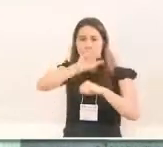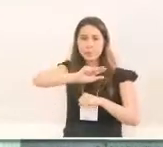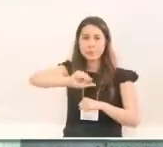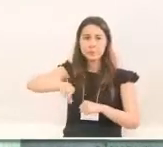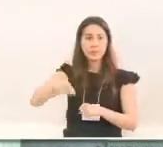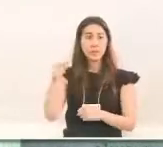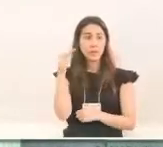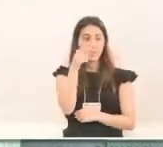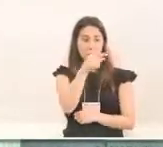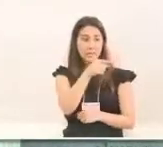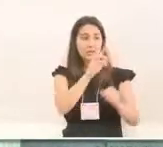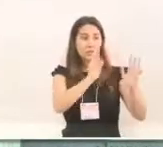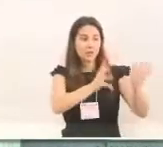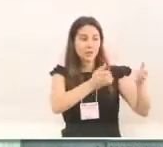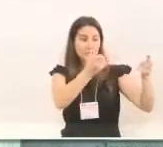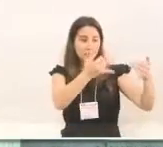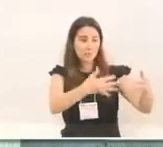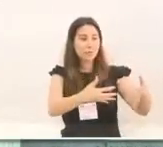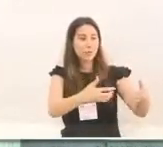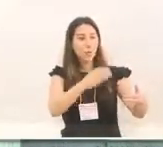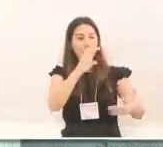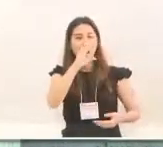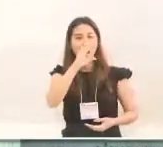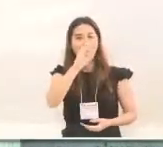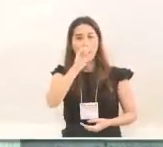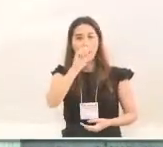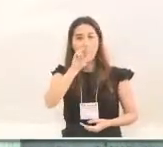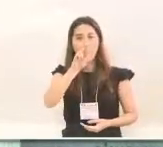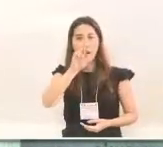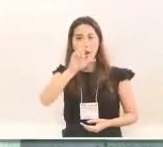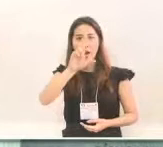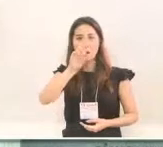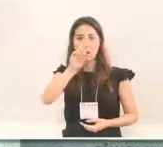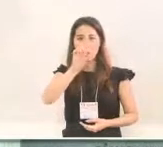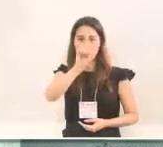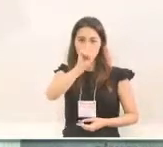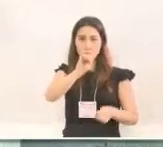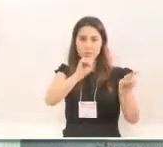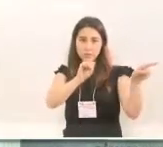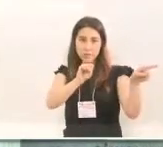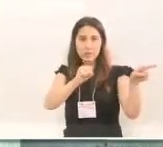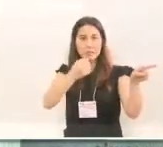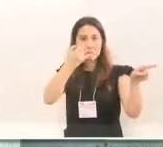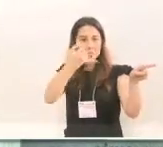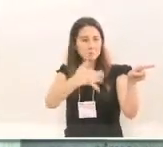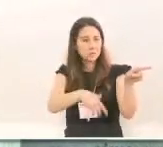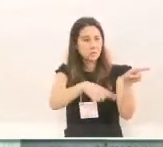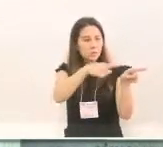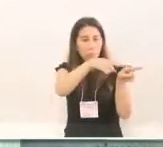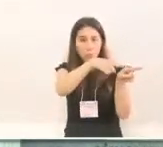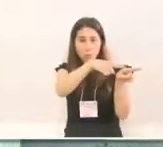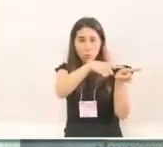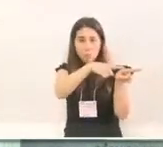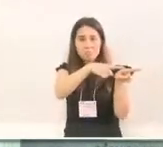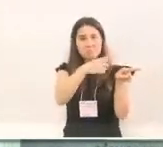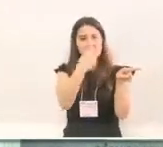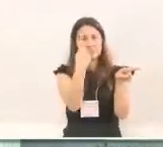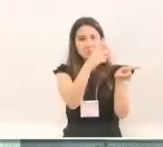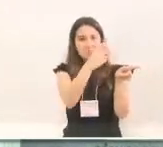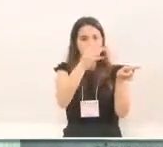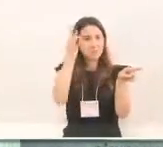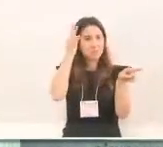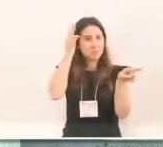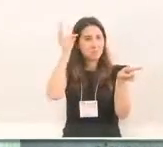eu acho que o carlos começou entrar criou uma tese aqui nós vamos ter que pesquisar